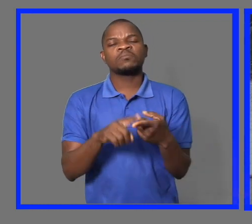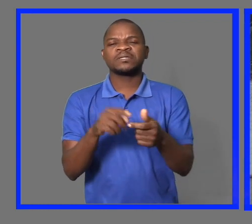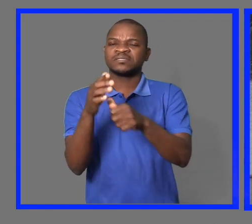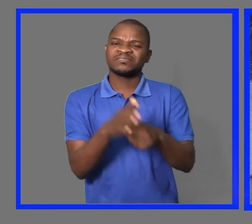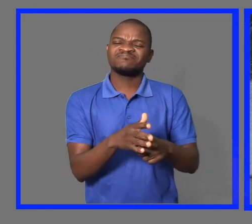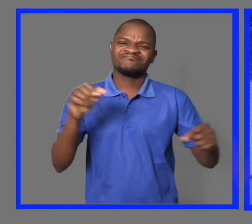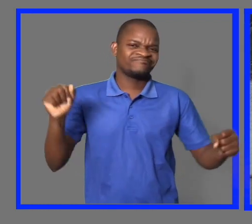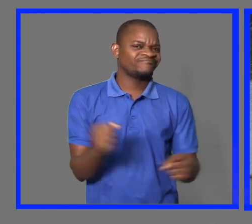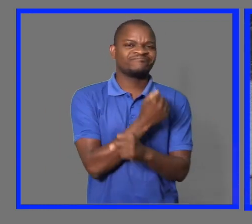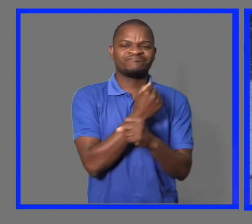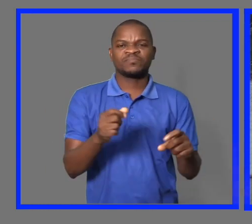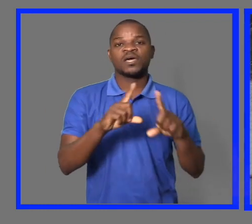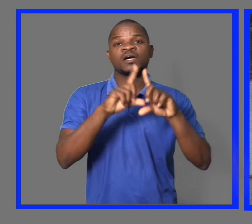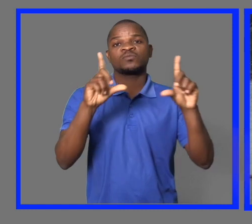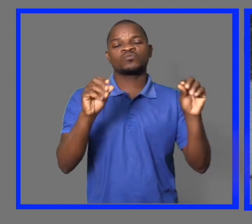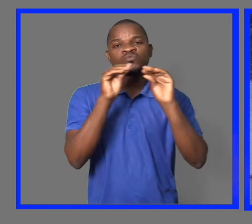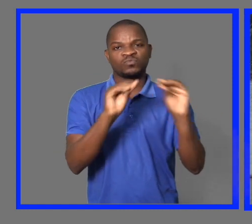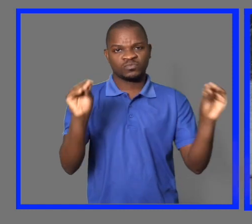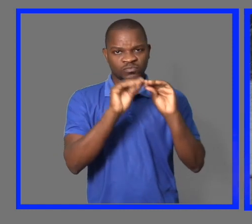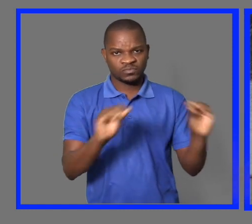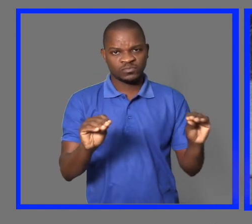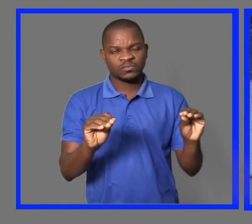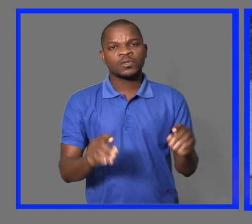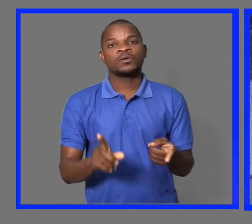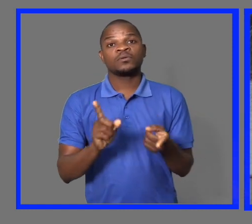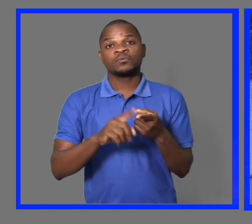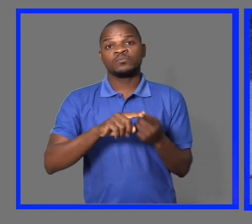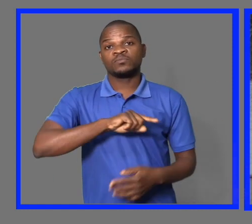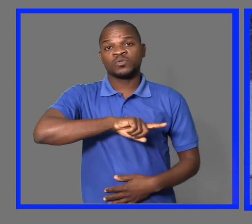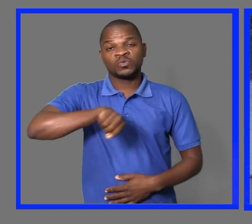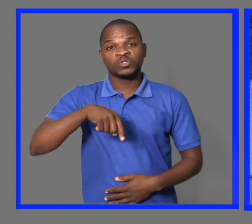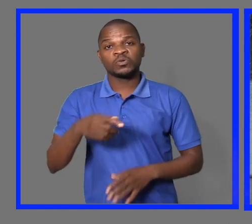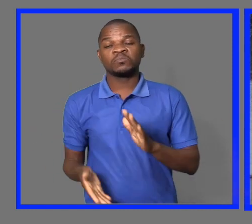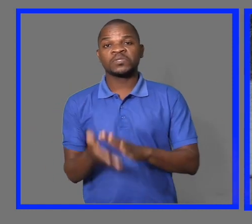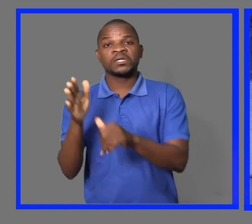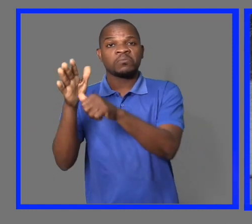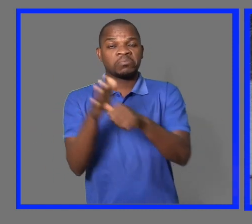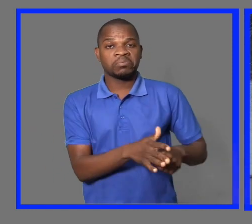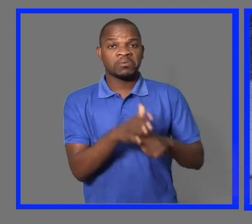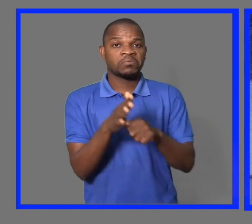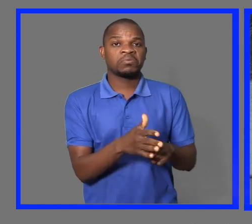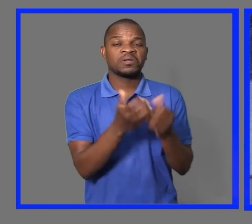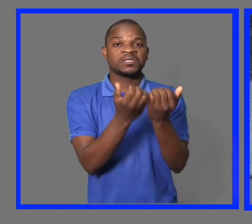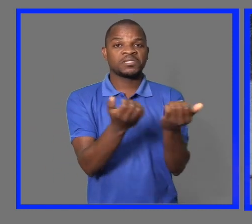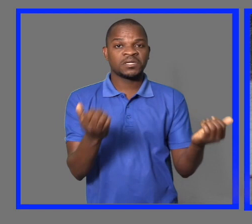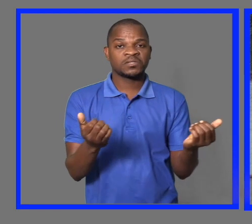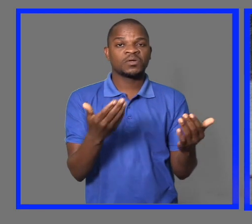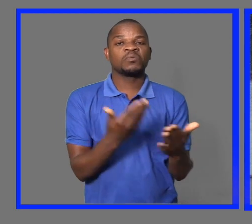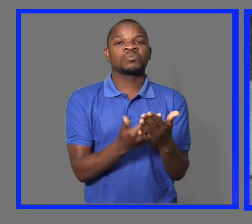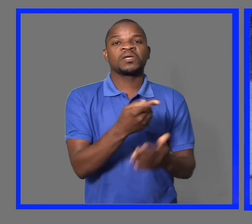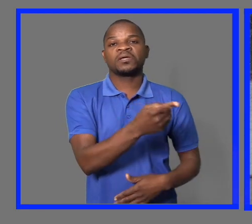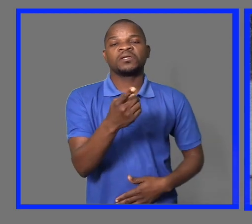e não serem excluídas na educação. Se nós excluíssemos essas crianças